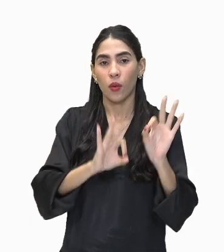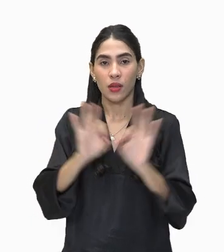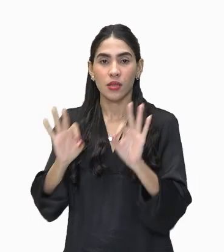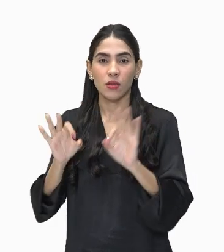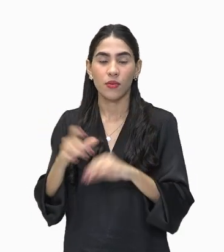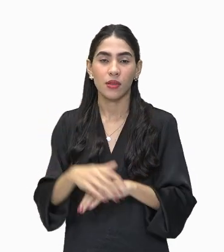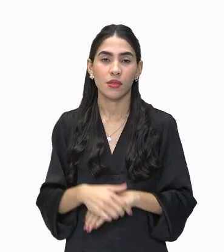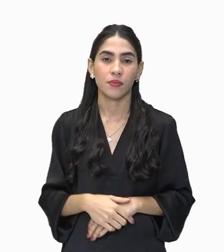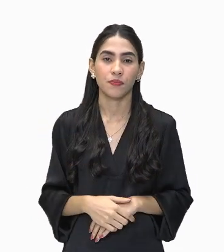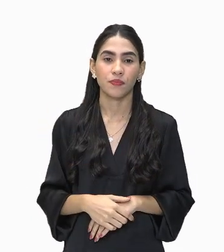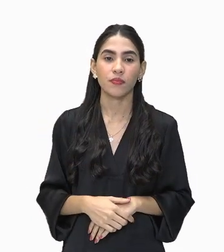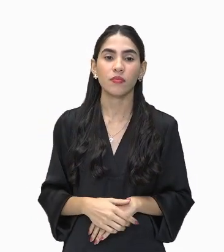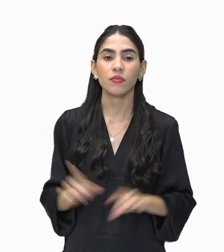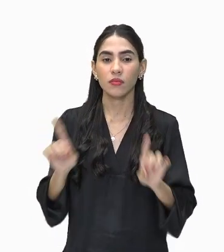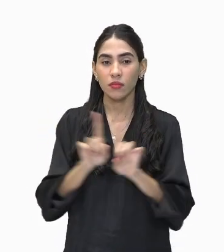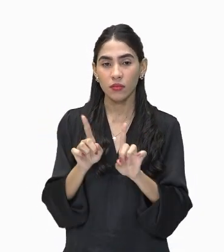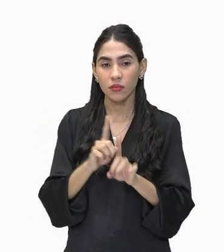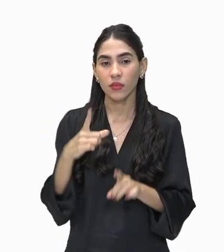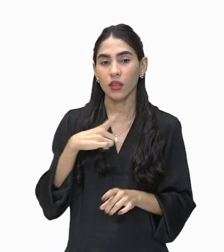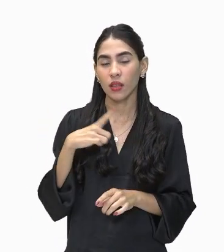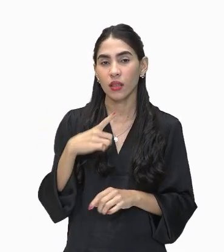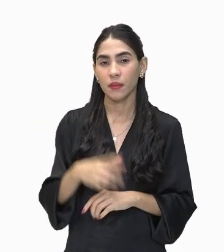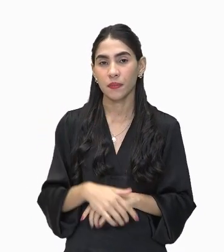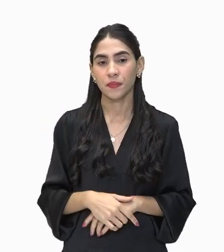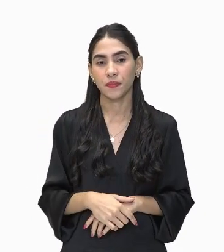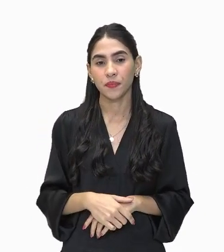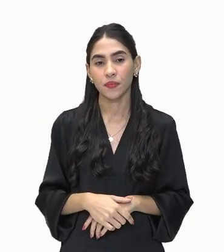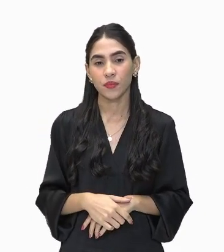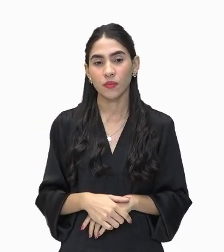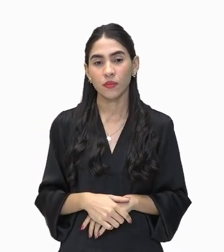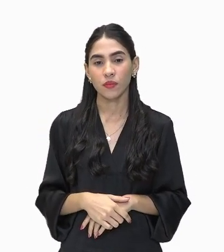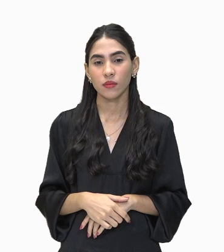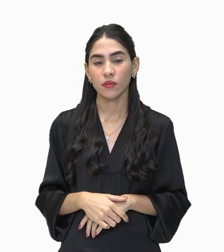organizadores. Temos também, eles